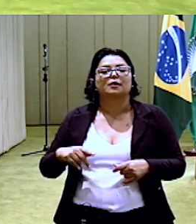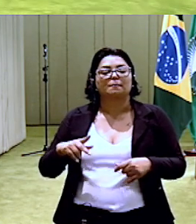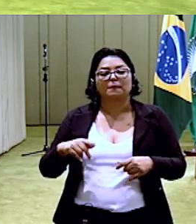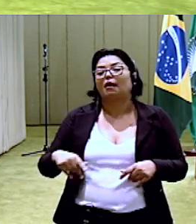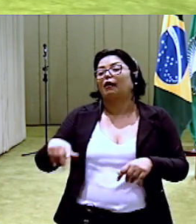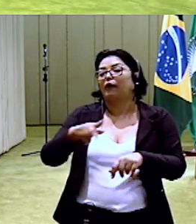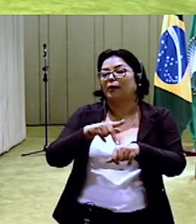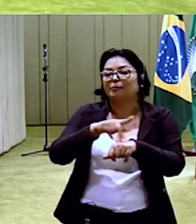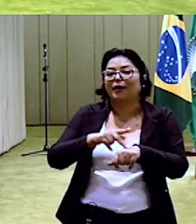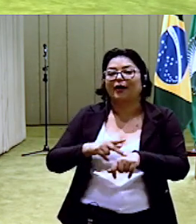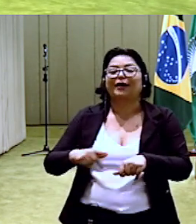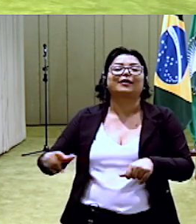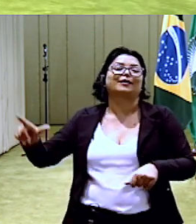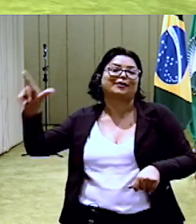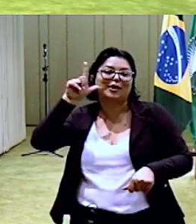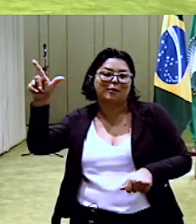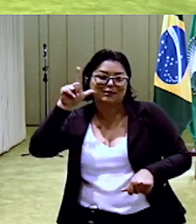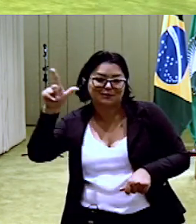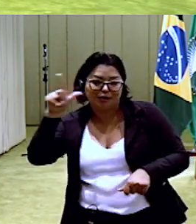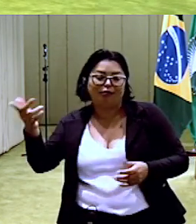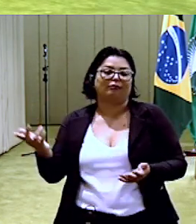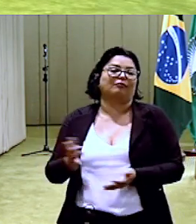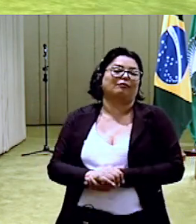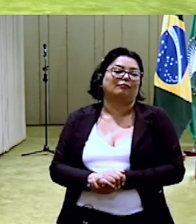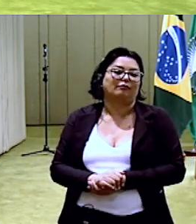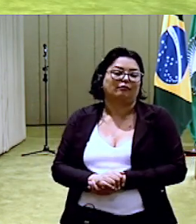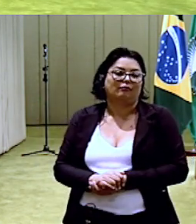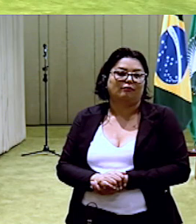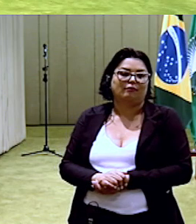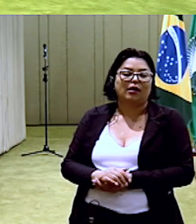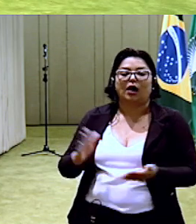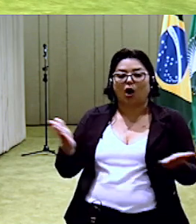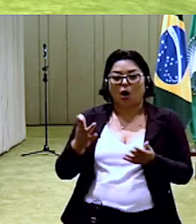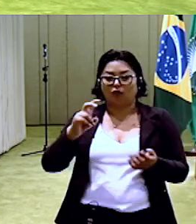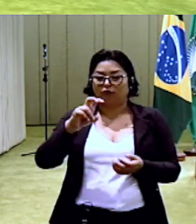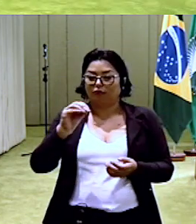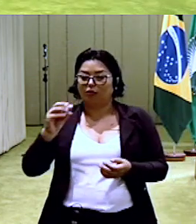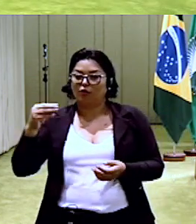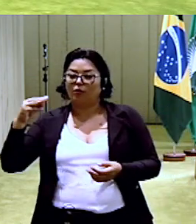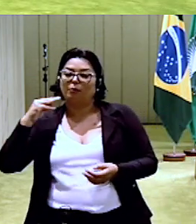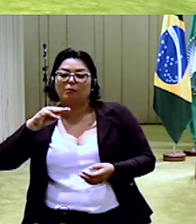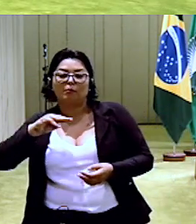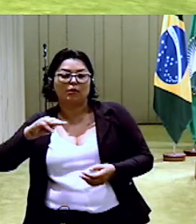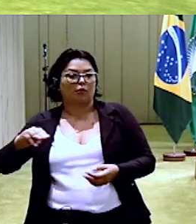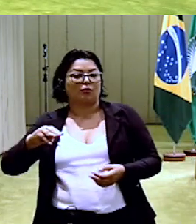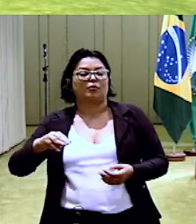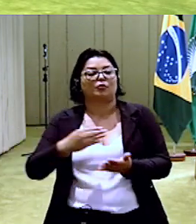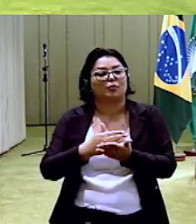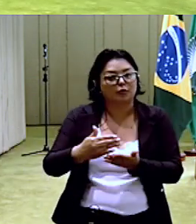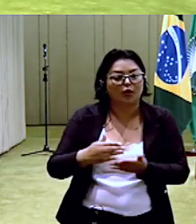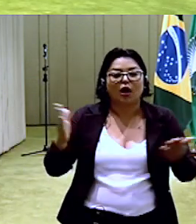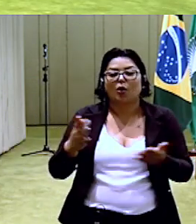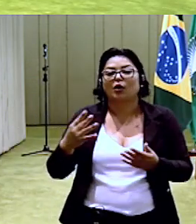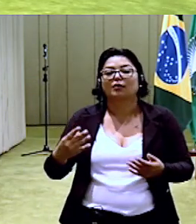a Guiné-Bissau. A instituição começou com 500 milhões de dólares, agora tem um balance sheet de mais de 25 bilhões de dólares,